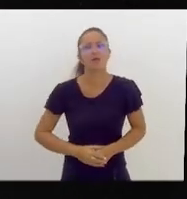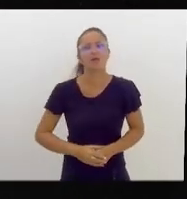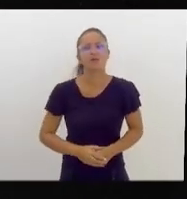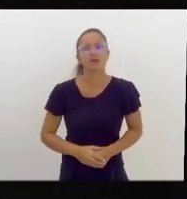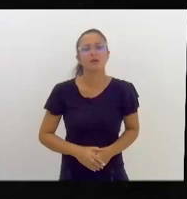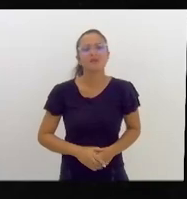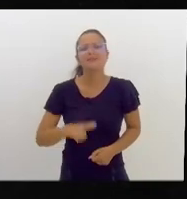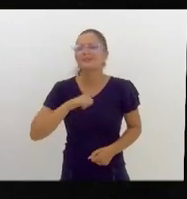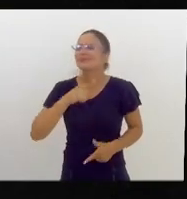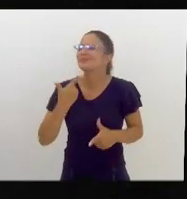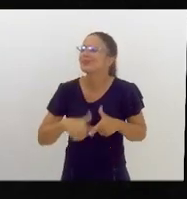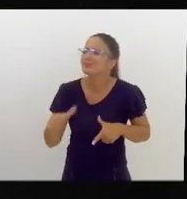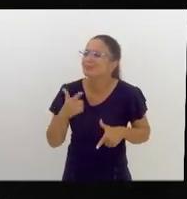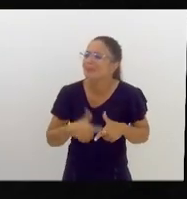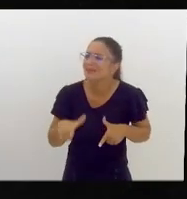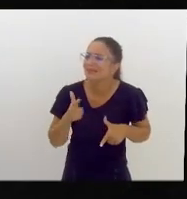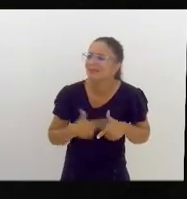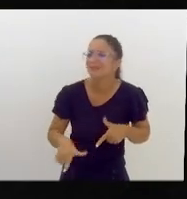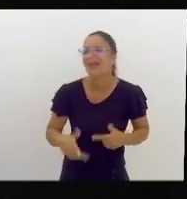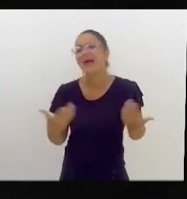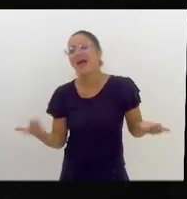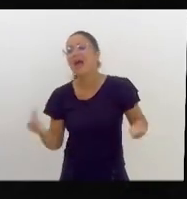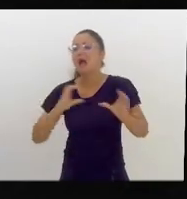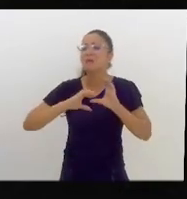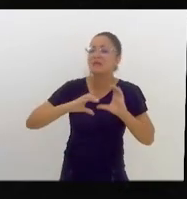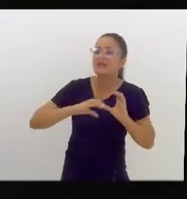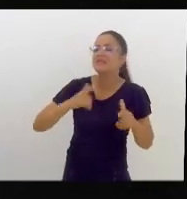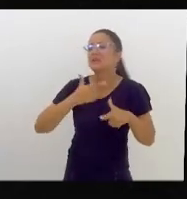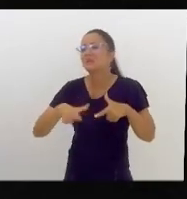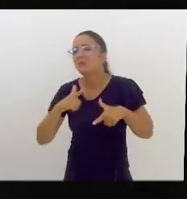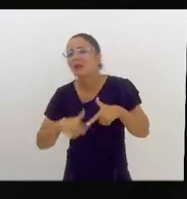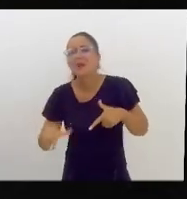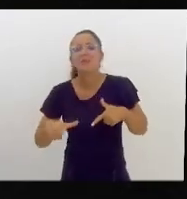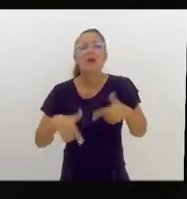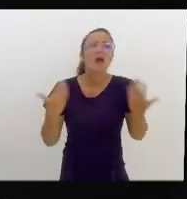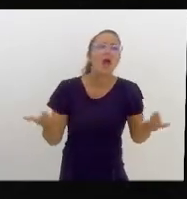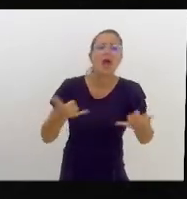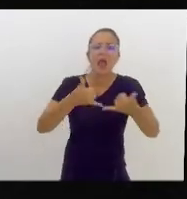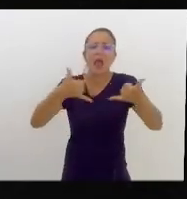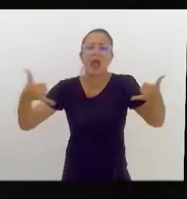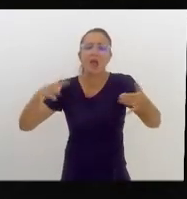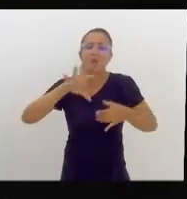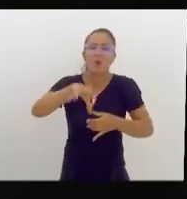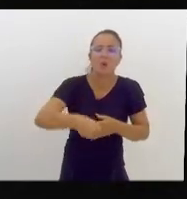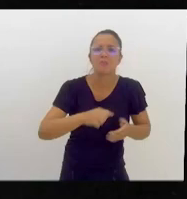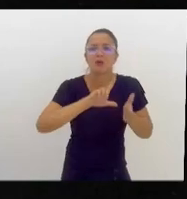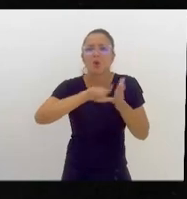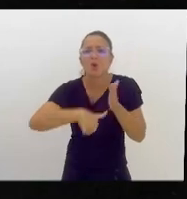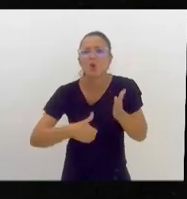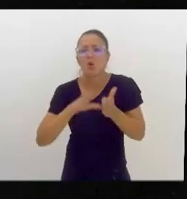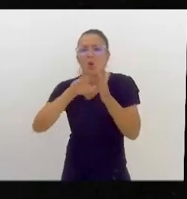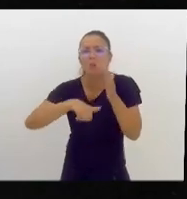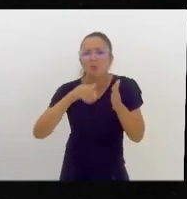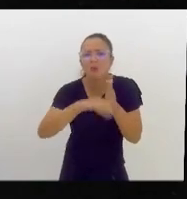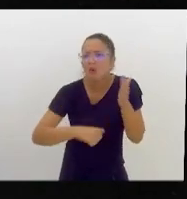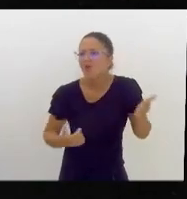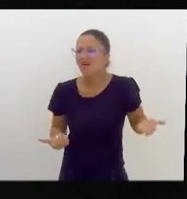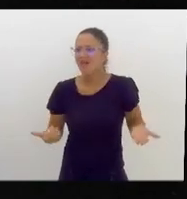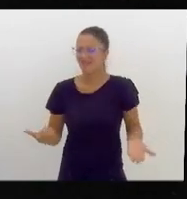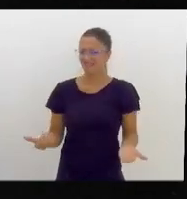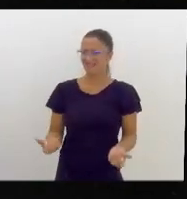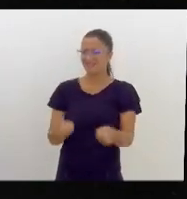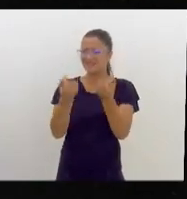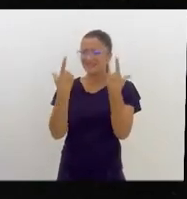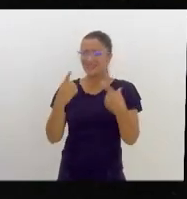problema na questão da comunicação, não, furto de cabo. A população já não aguenta mais isso, porque nós pagamos